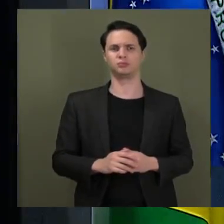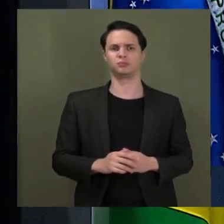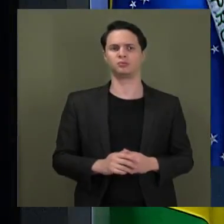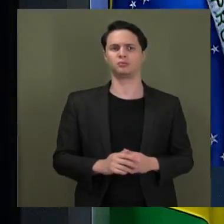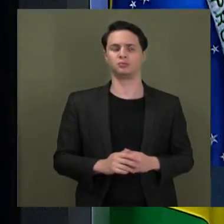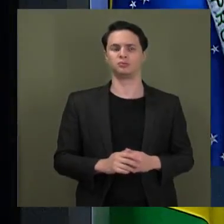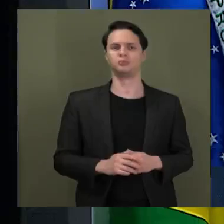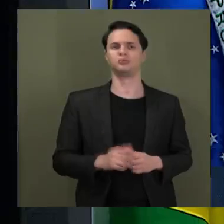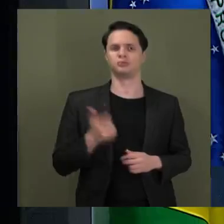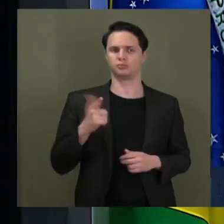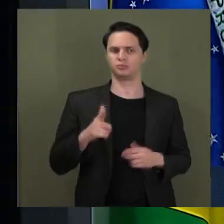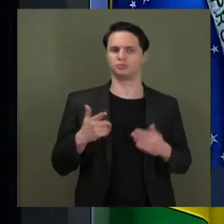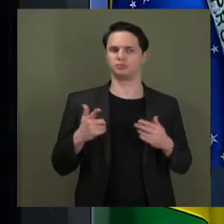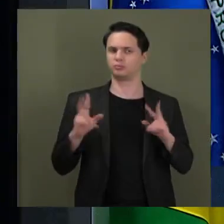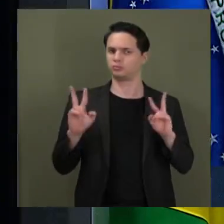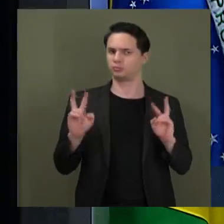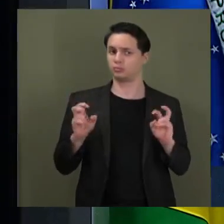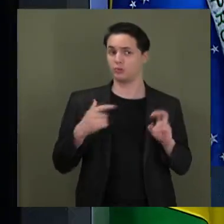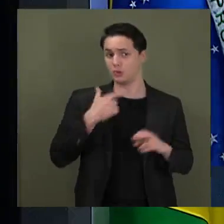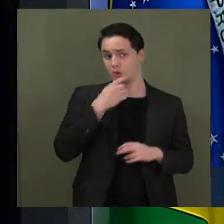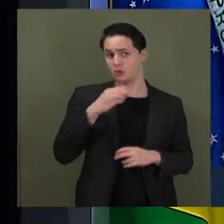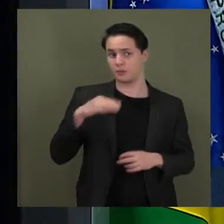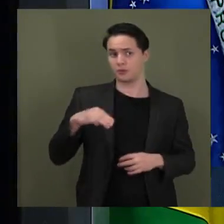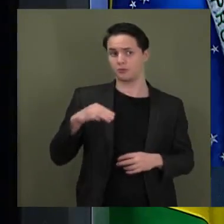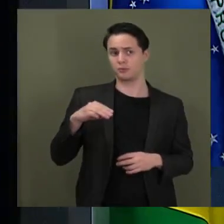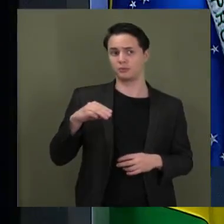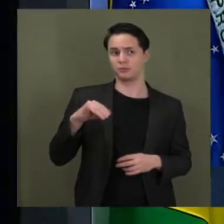abro aspas de novo, o Michael, jornalista,